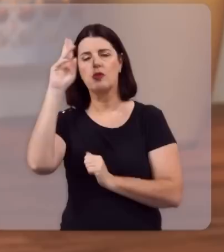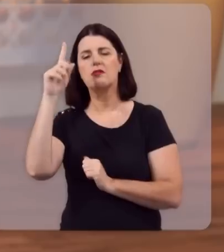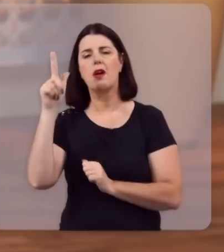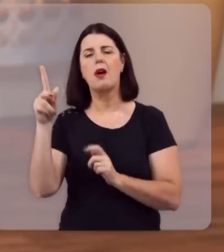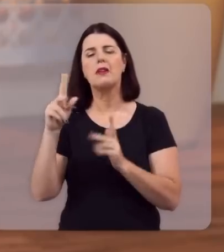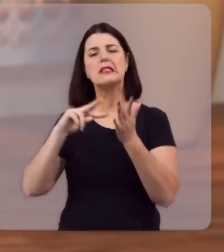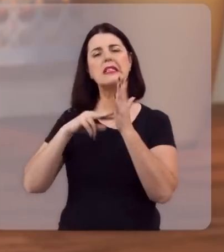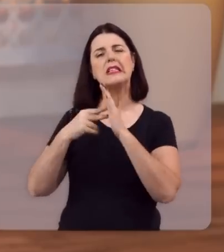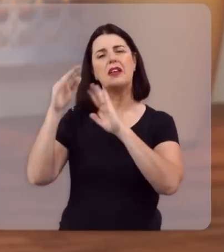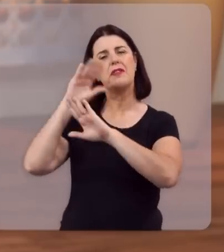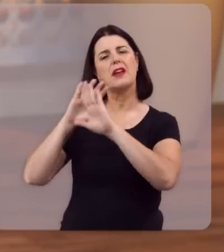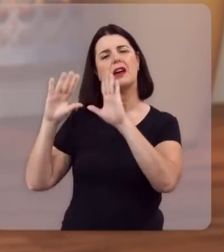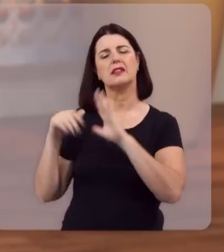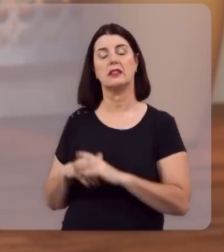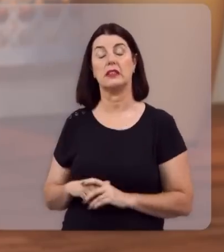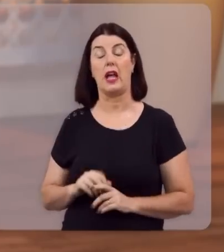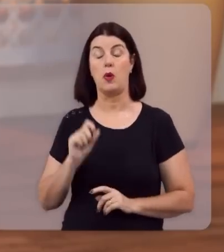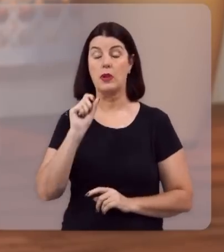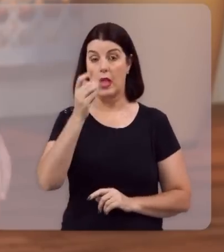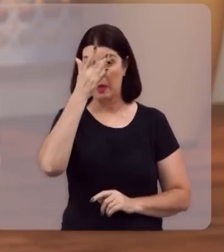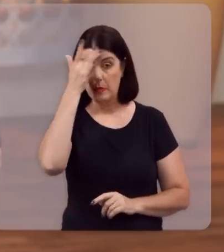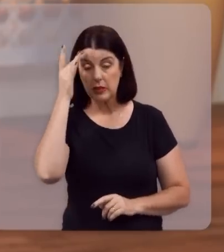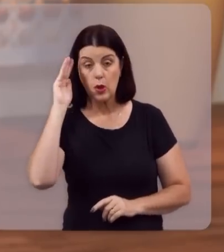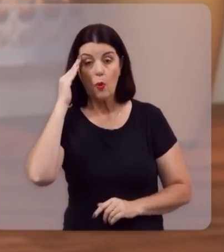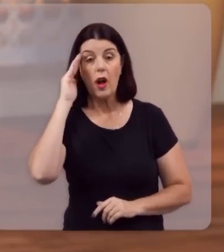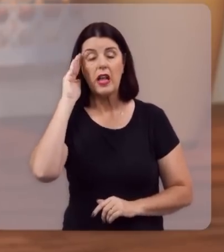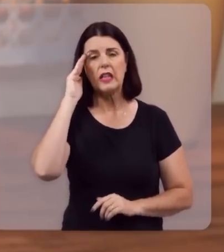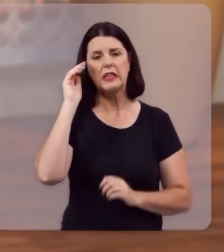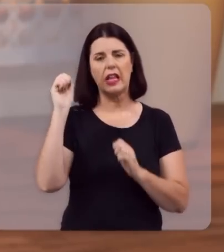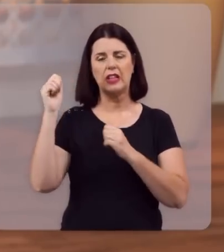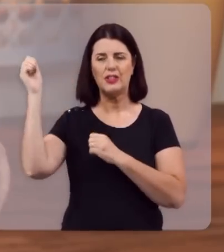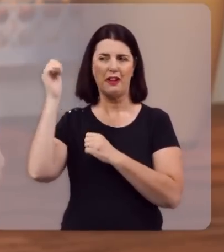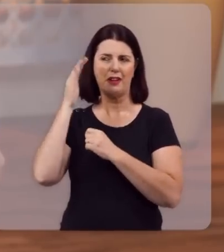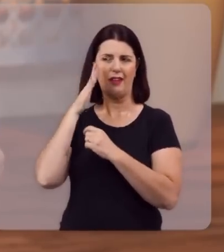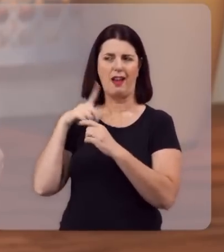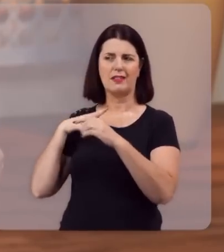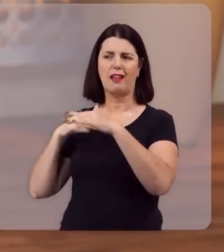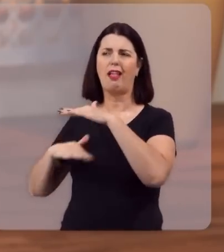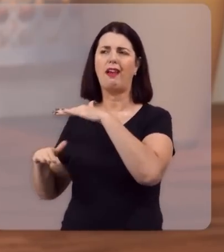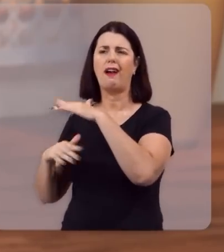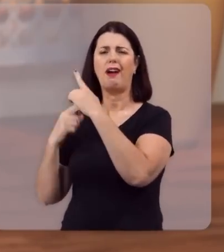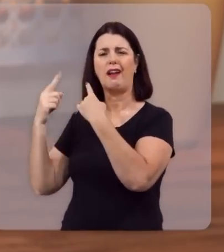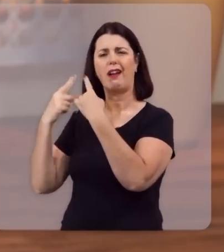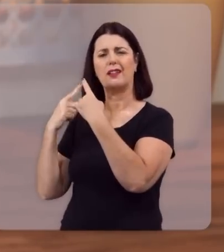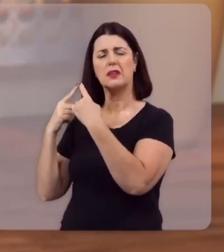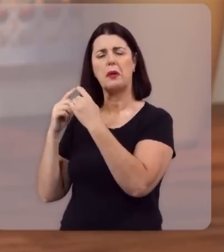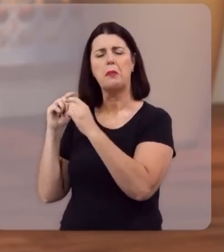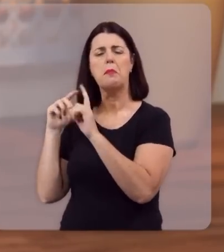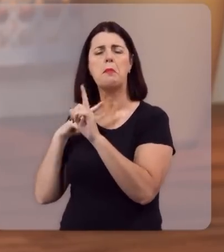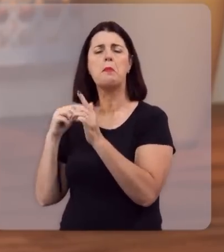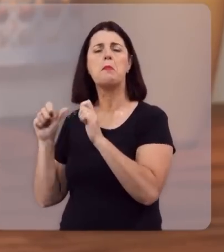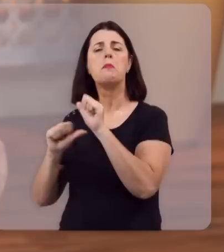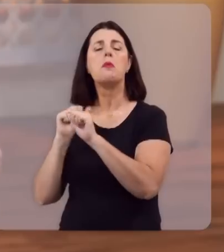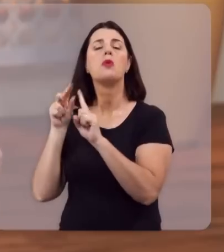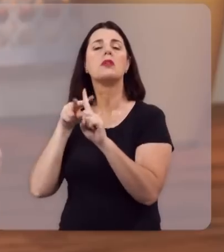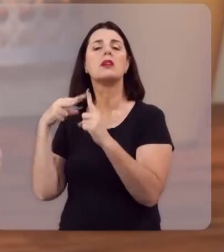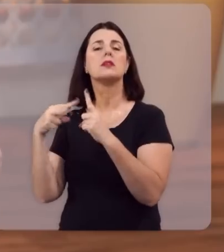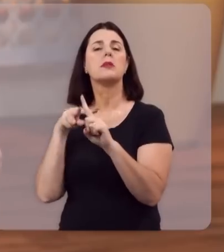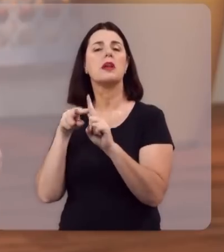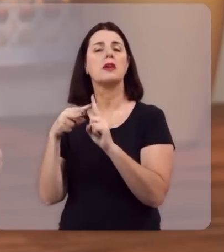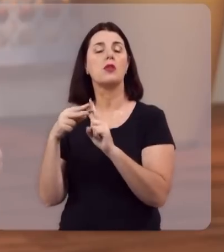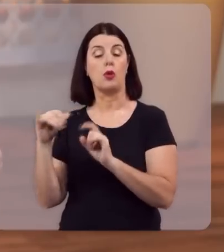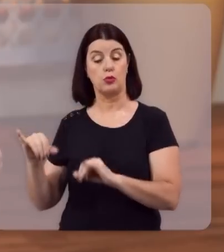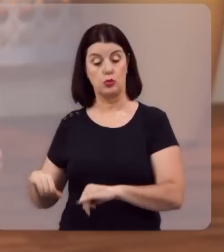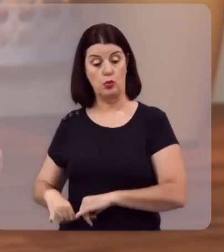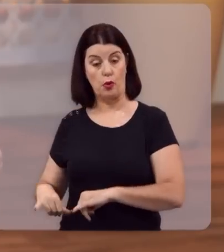quem entende a graça do Senhor está debaixo um relacionamento com Deus a sua perspectiva muda completamente